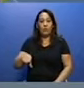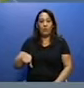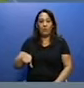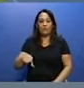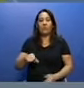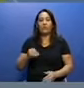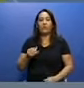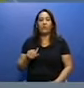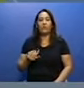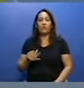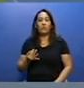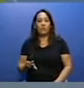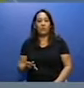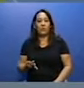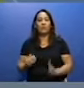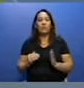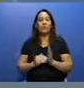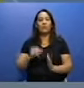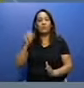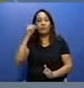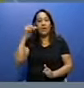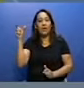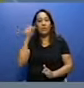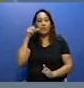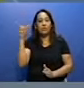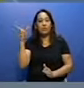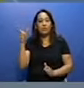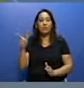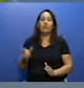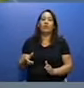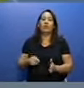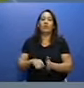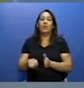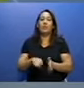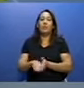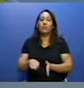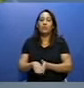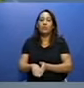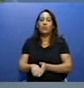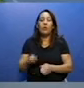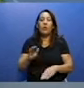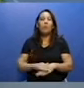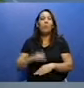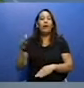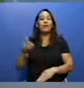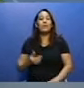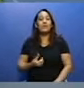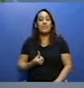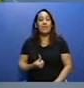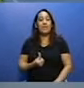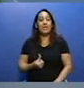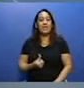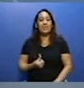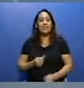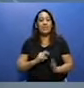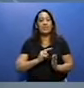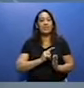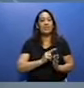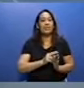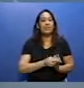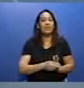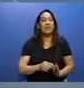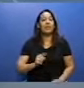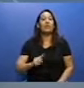nós contamos que para no gatinho. Aí está perguntando mais 6 elementos. Vamos lá, quem